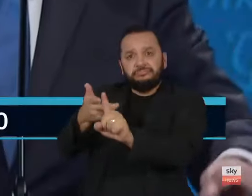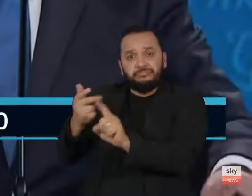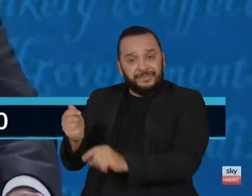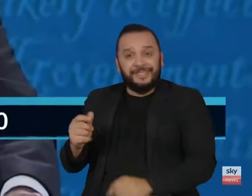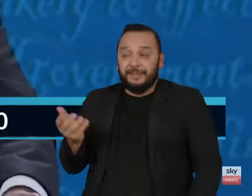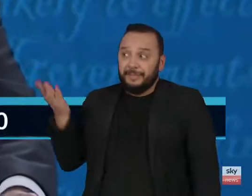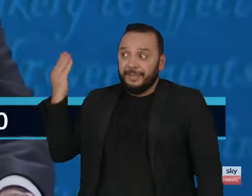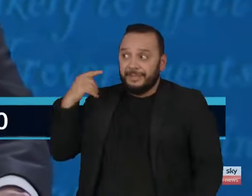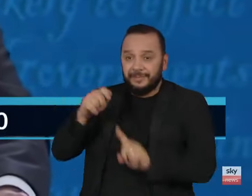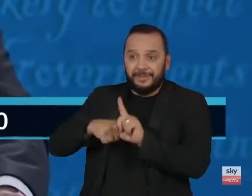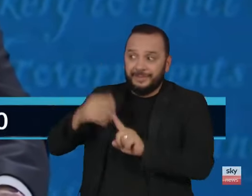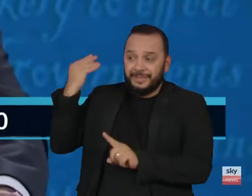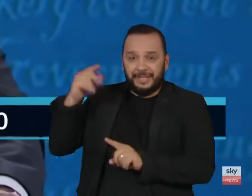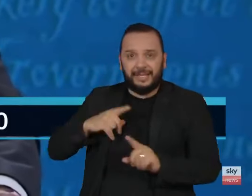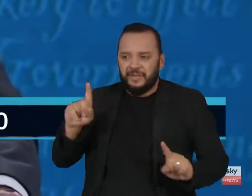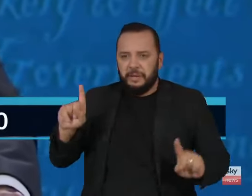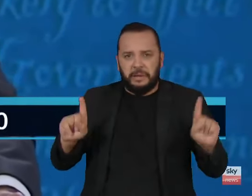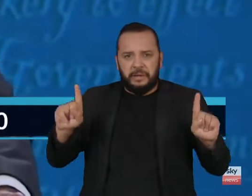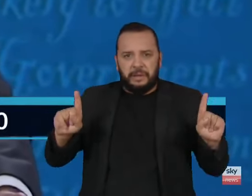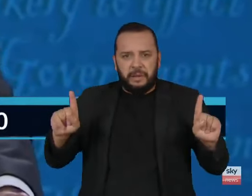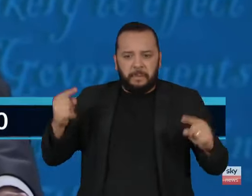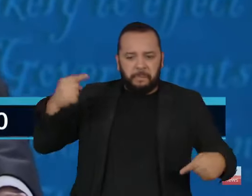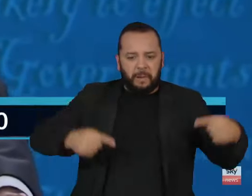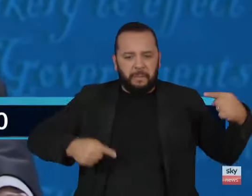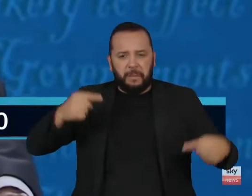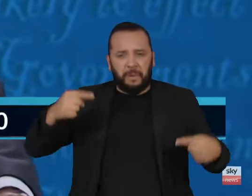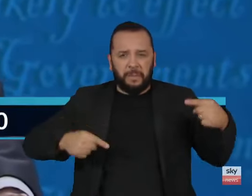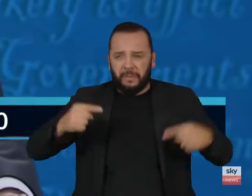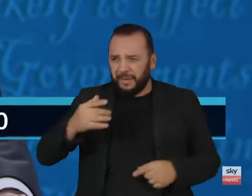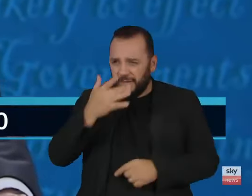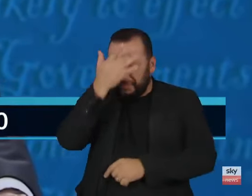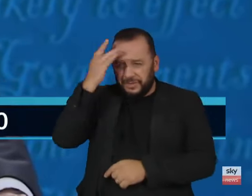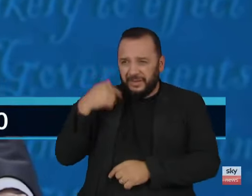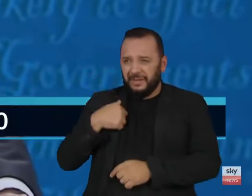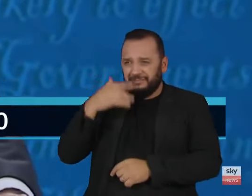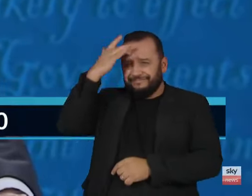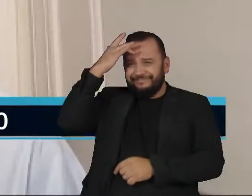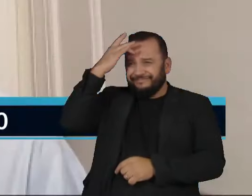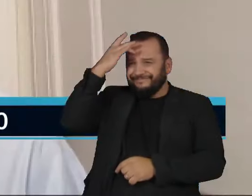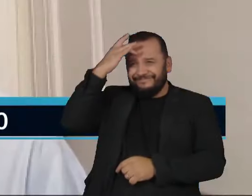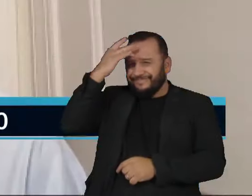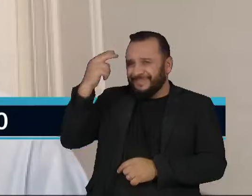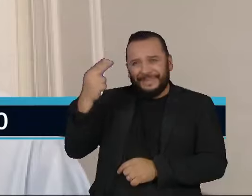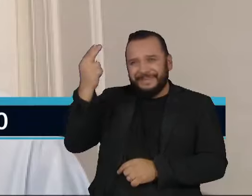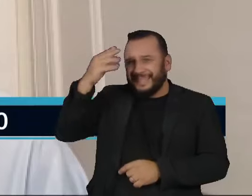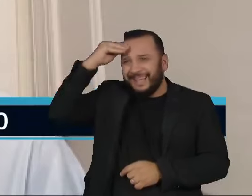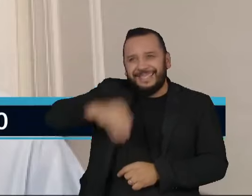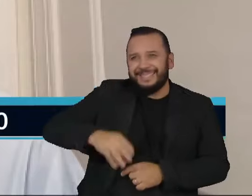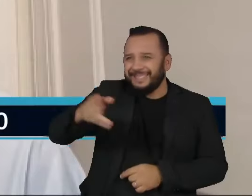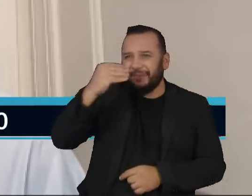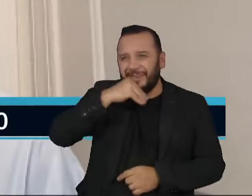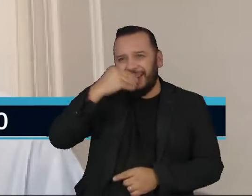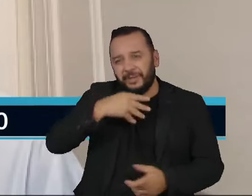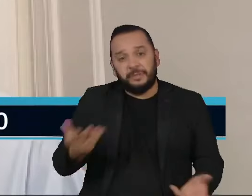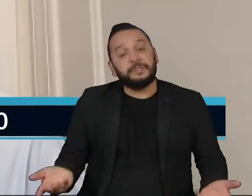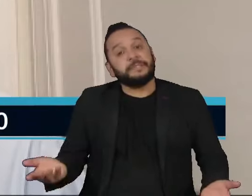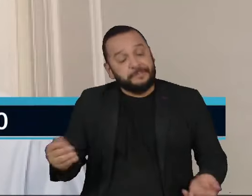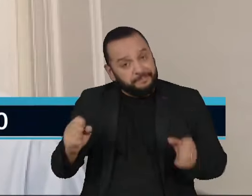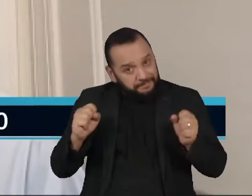passado, 35 parlamentares democratas pediram oficialmente para que ele desista. A probabilidade dele sair é enorme,